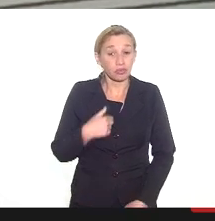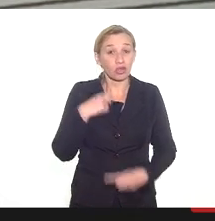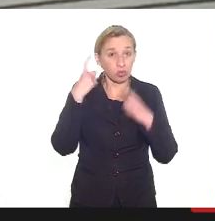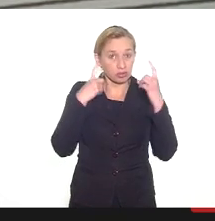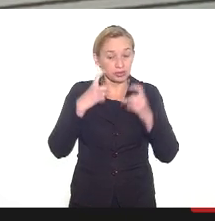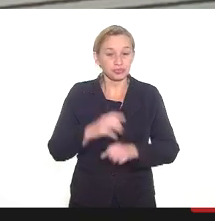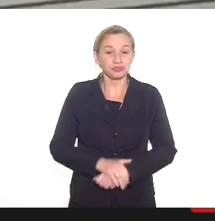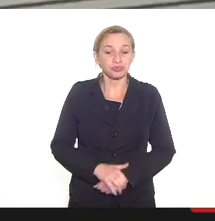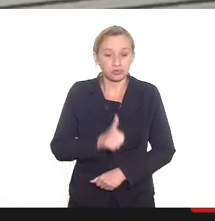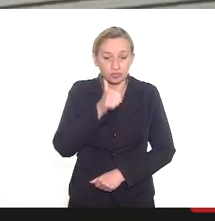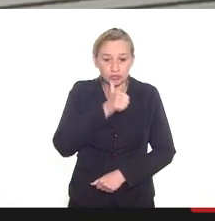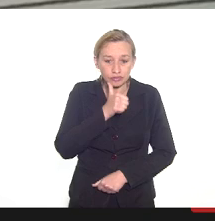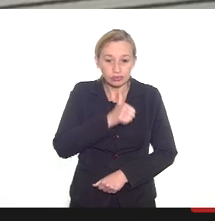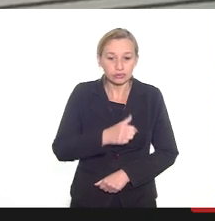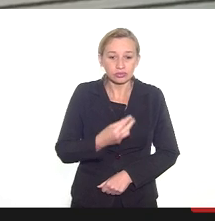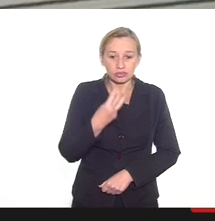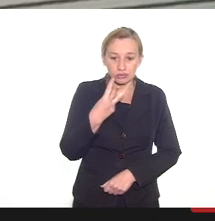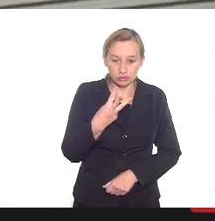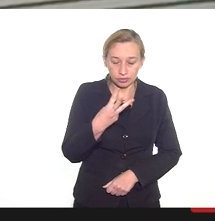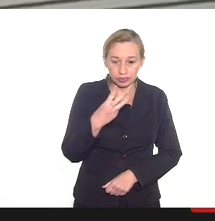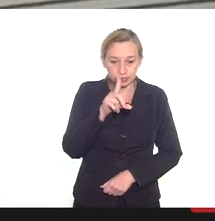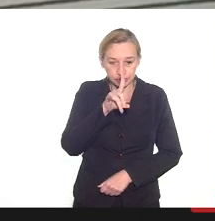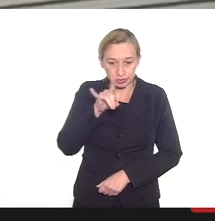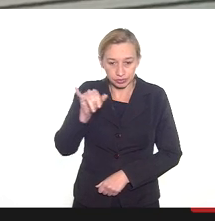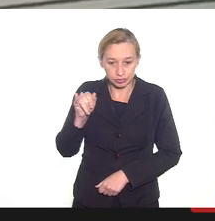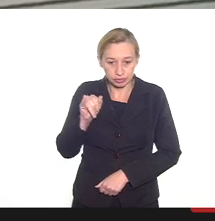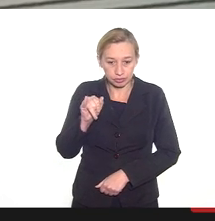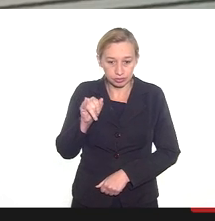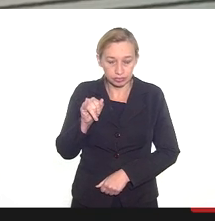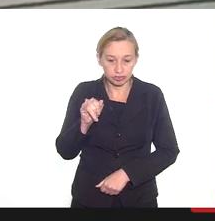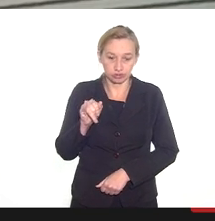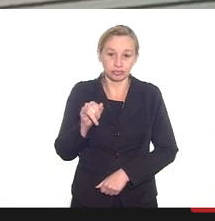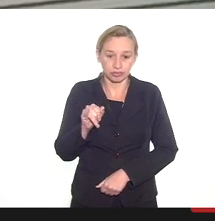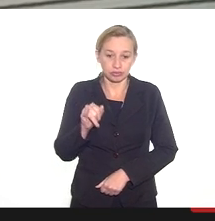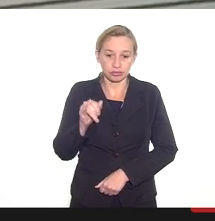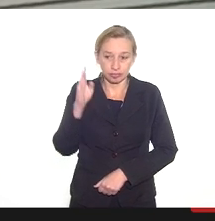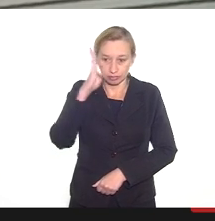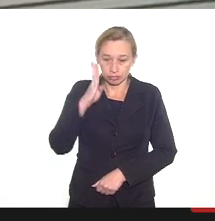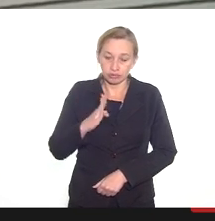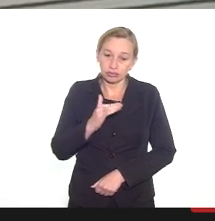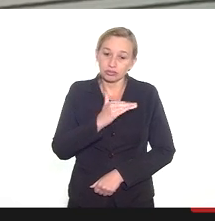preocupado. Minimamente são 3 por dia no Brasil que são assassinadas,